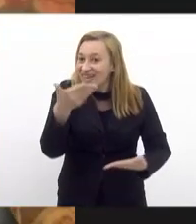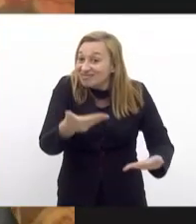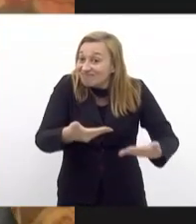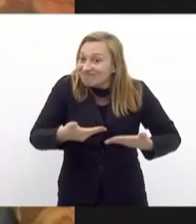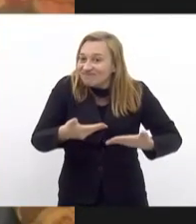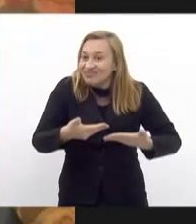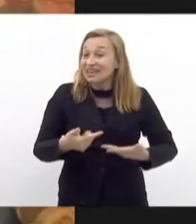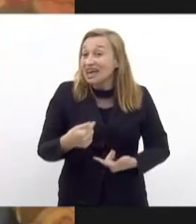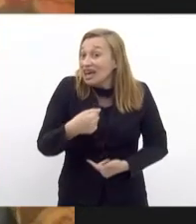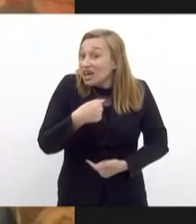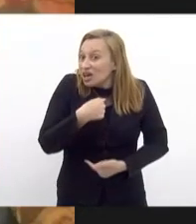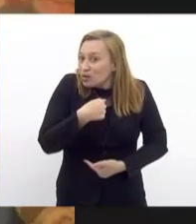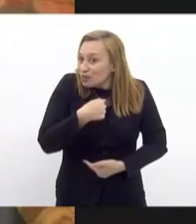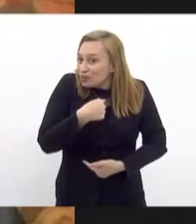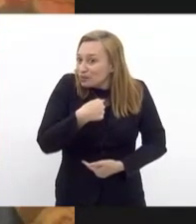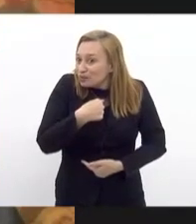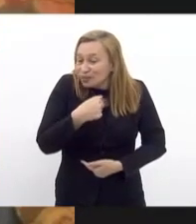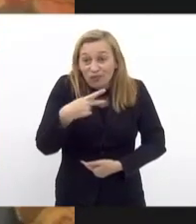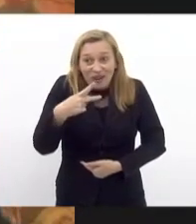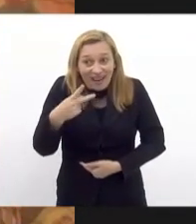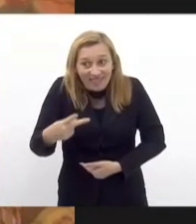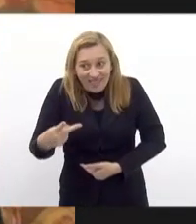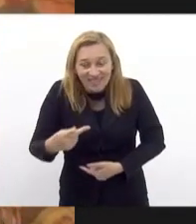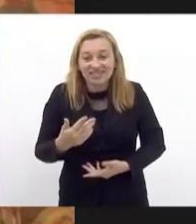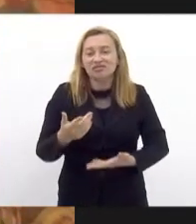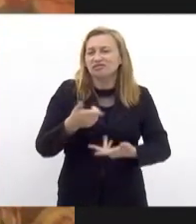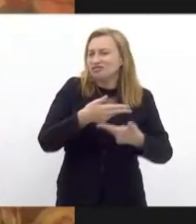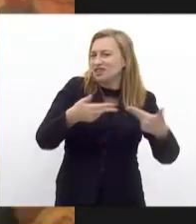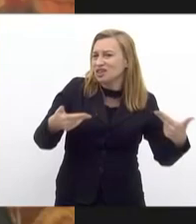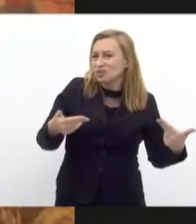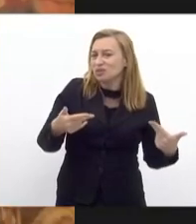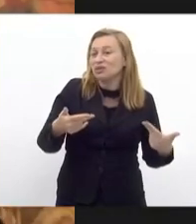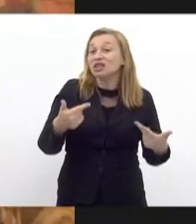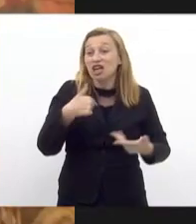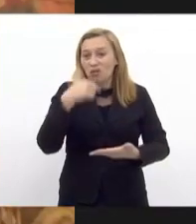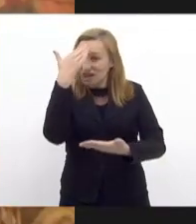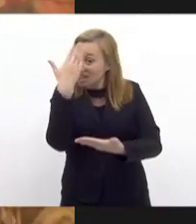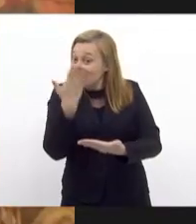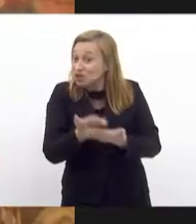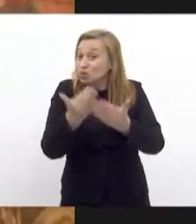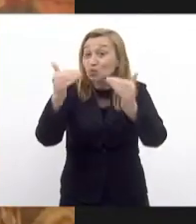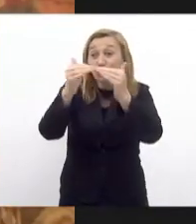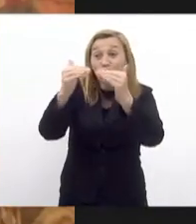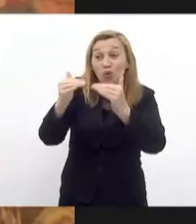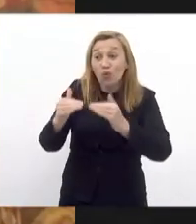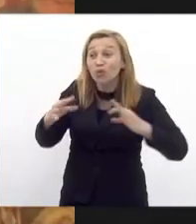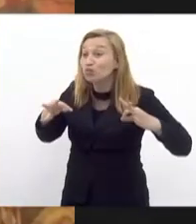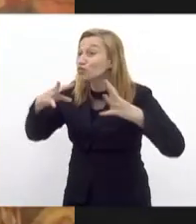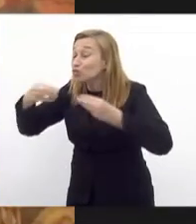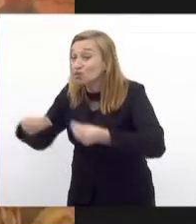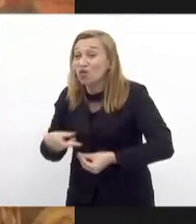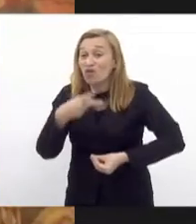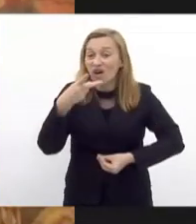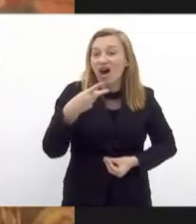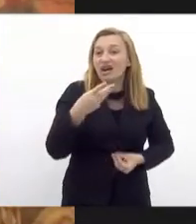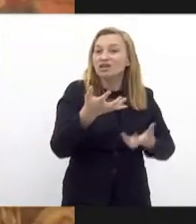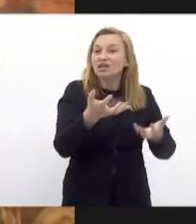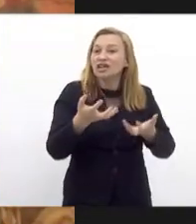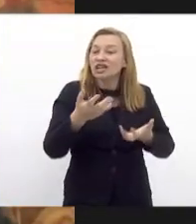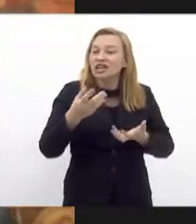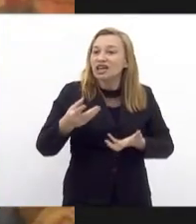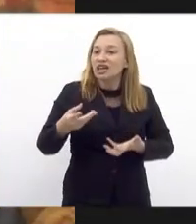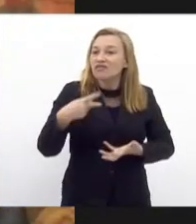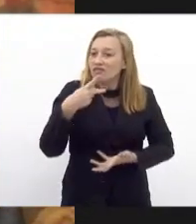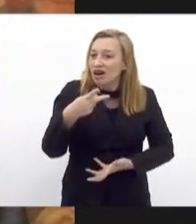Eu não vou gastar tempo, acho que muita coisa que foi dita, eu concordo com tudo que foi dito. Eu queria